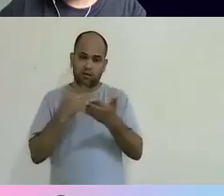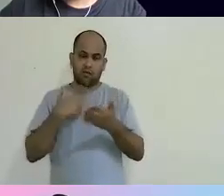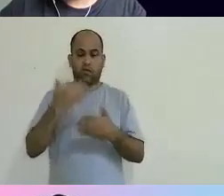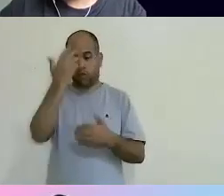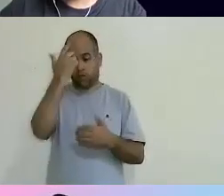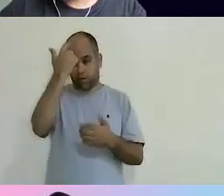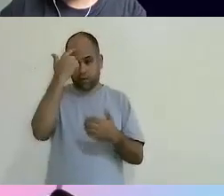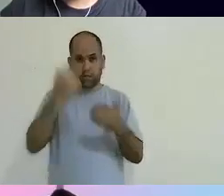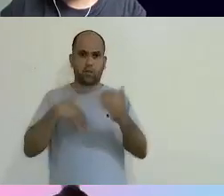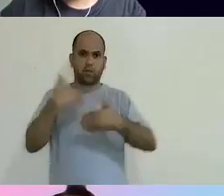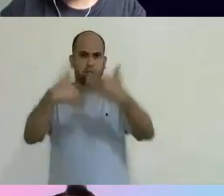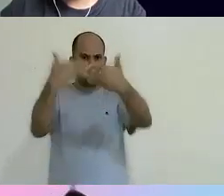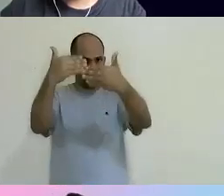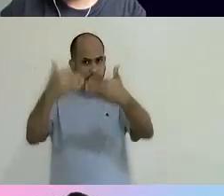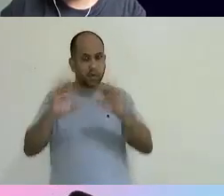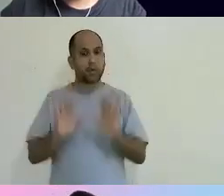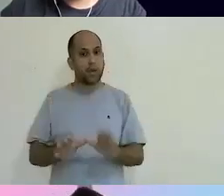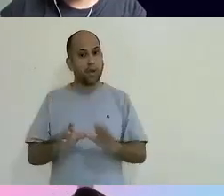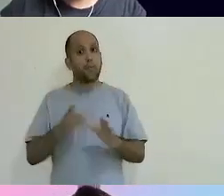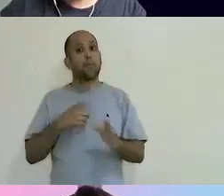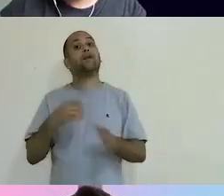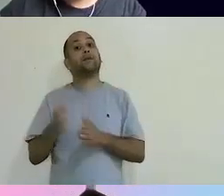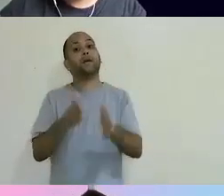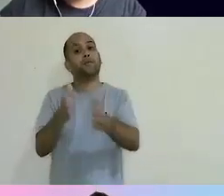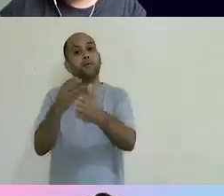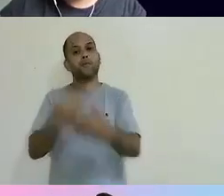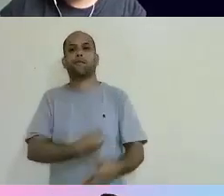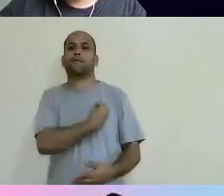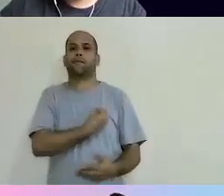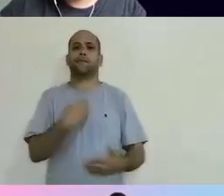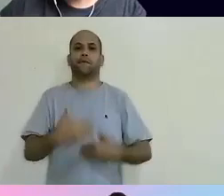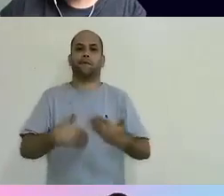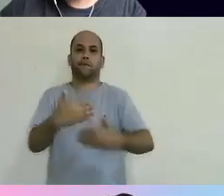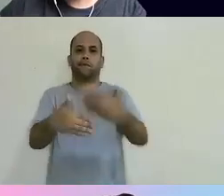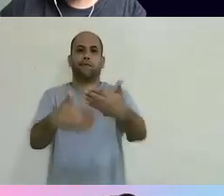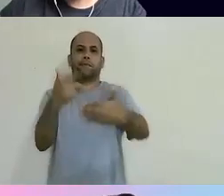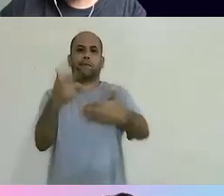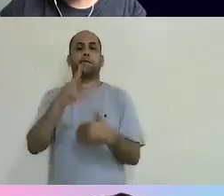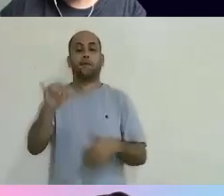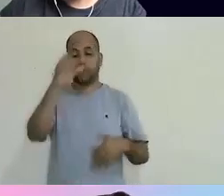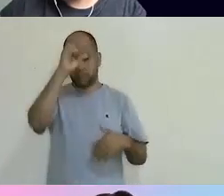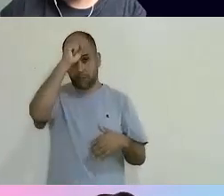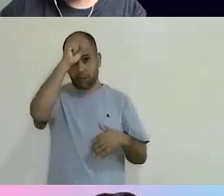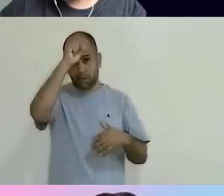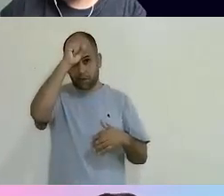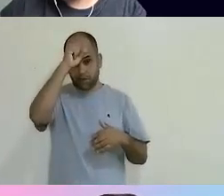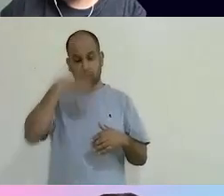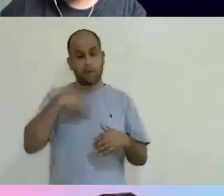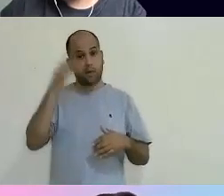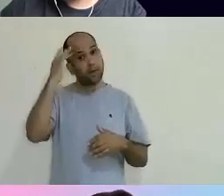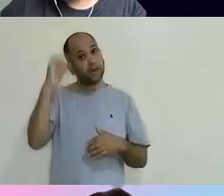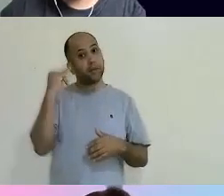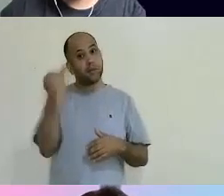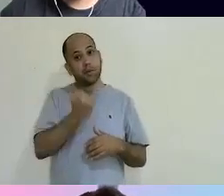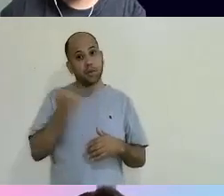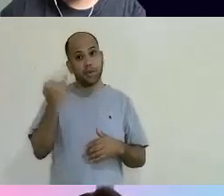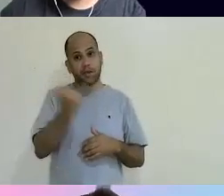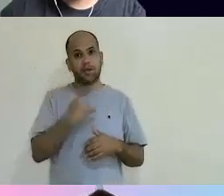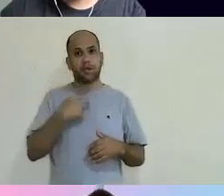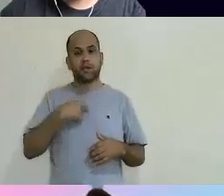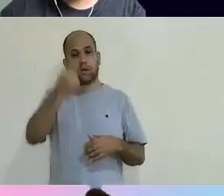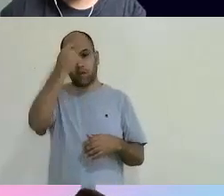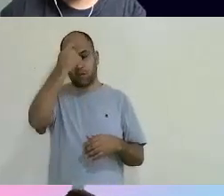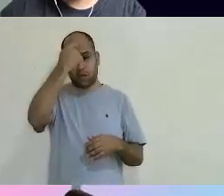não é isso. Mas é um caminho. Durante a vida toda, a gente vai aprendendo. Mas eu acho que é super importante a gente ter